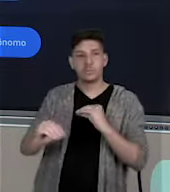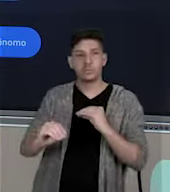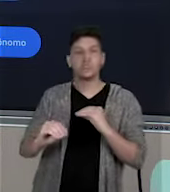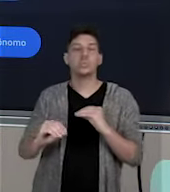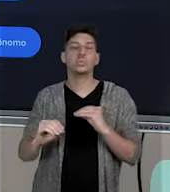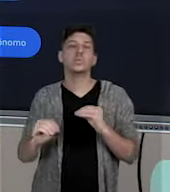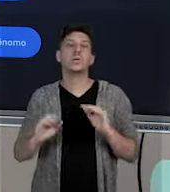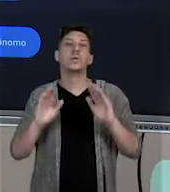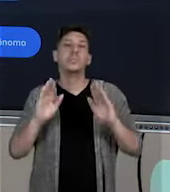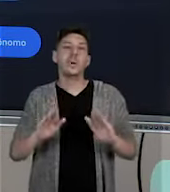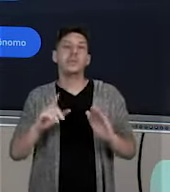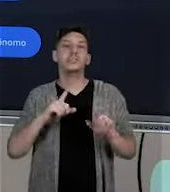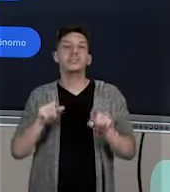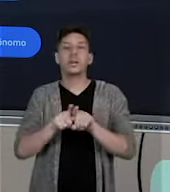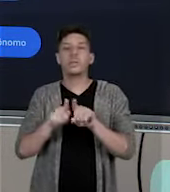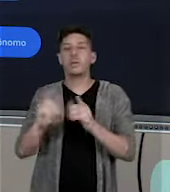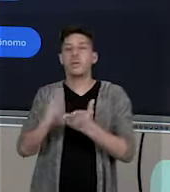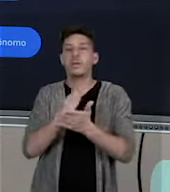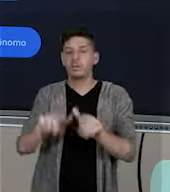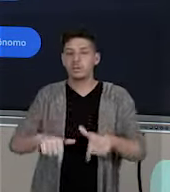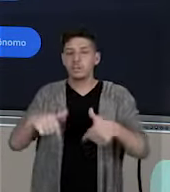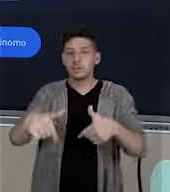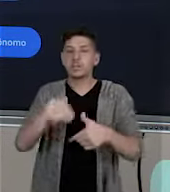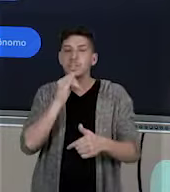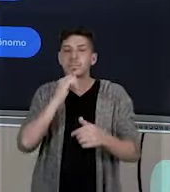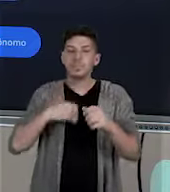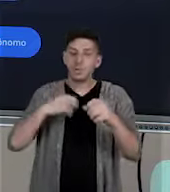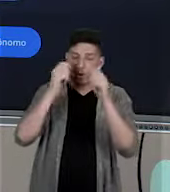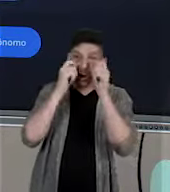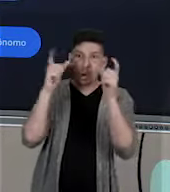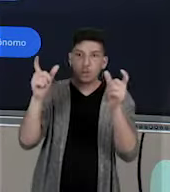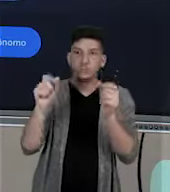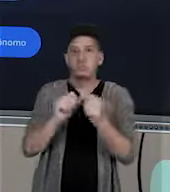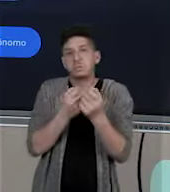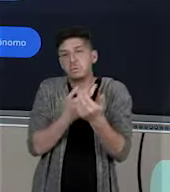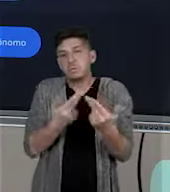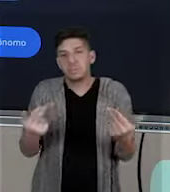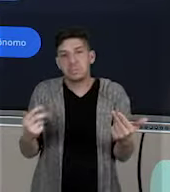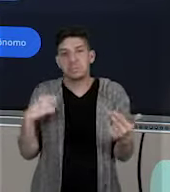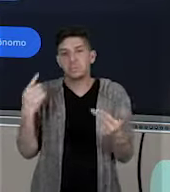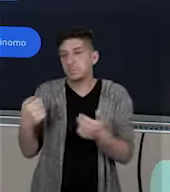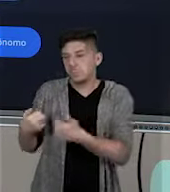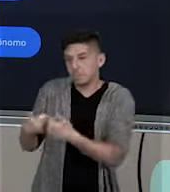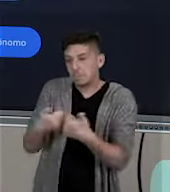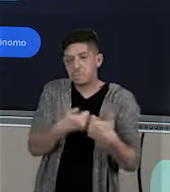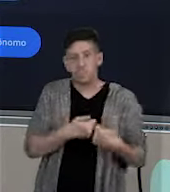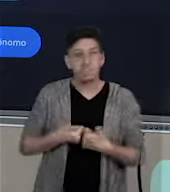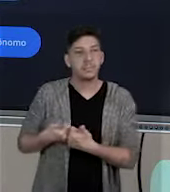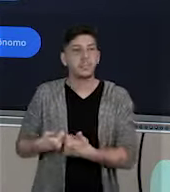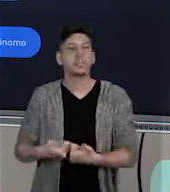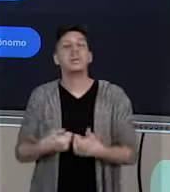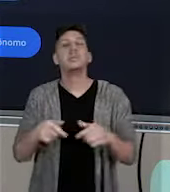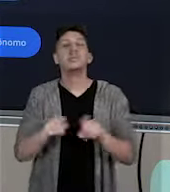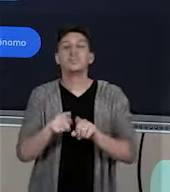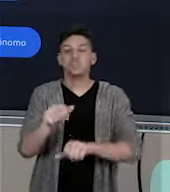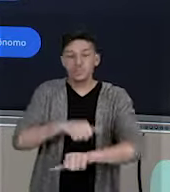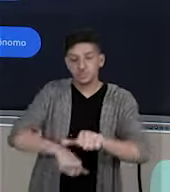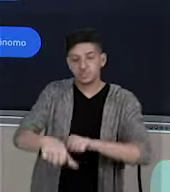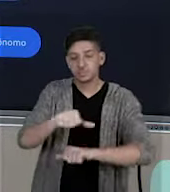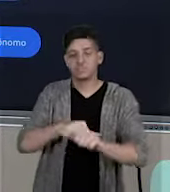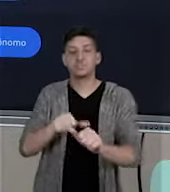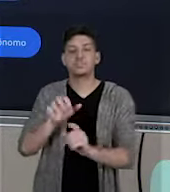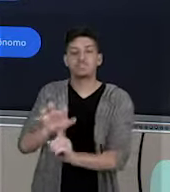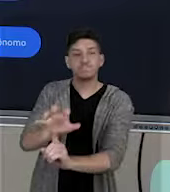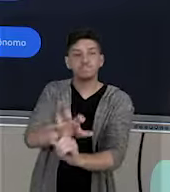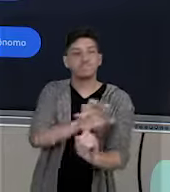fuga, são as ações que a gente está acordado, que a gente está realizando coisas ao nosso redor ali e essas reações, né, esses